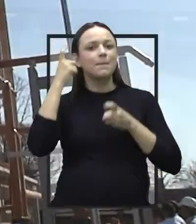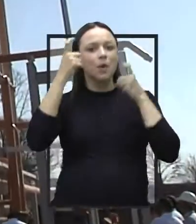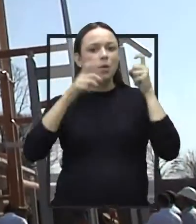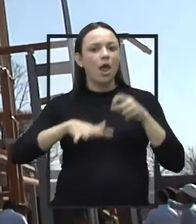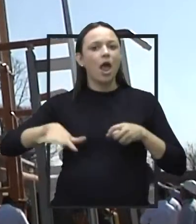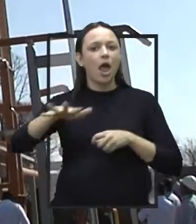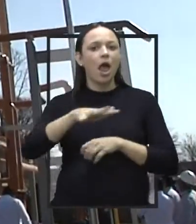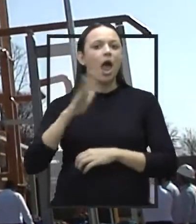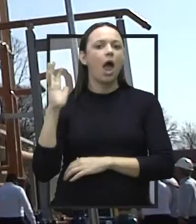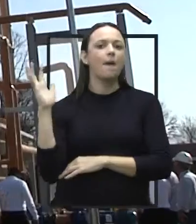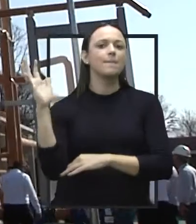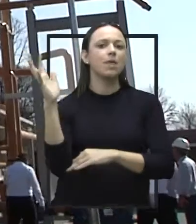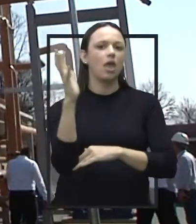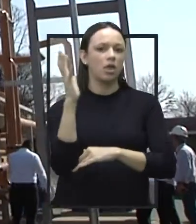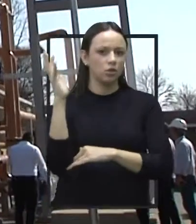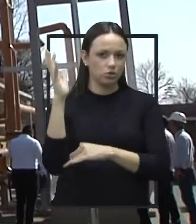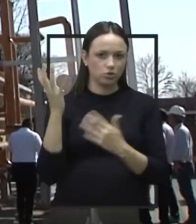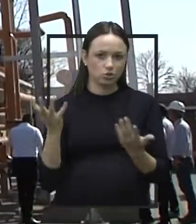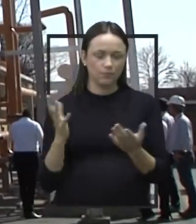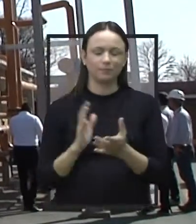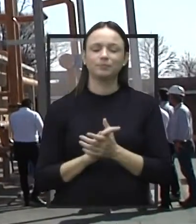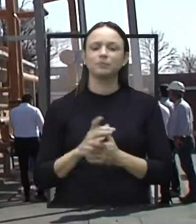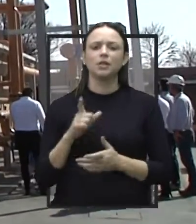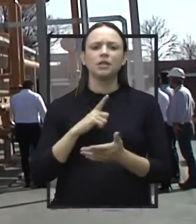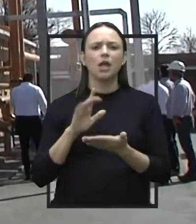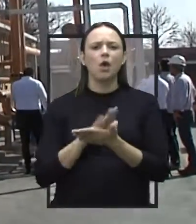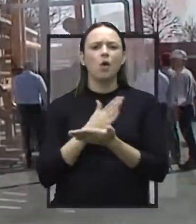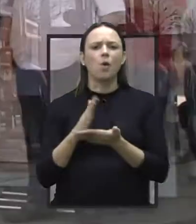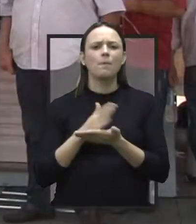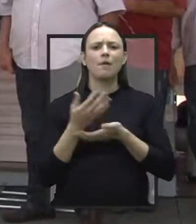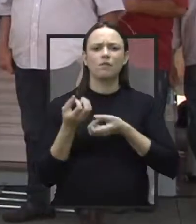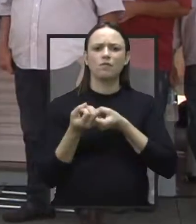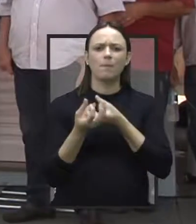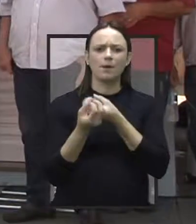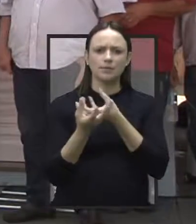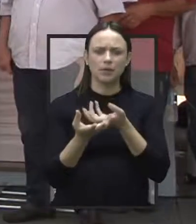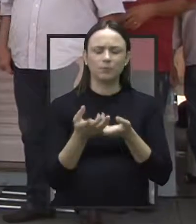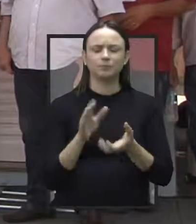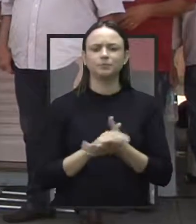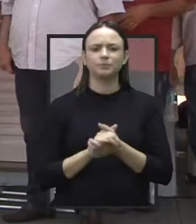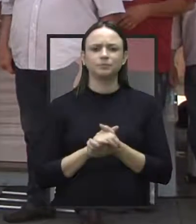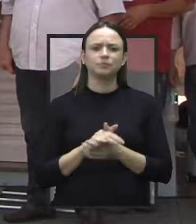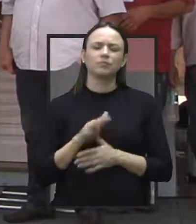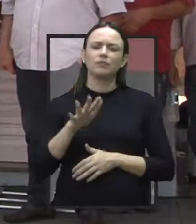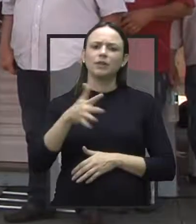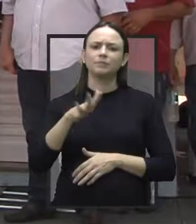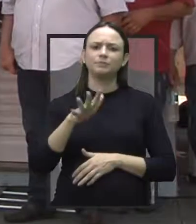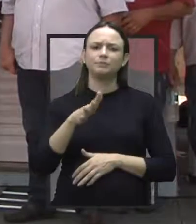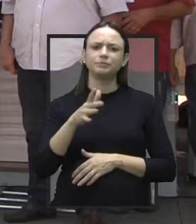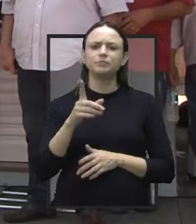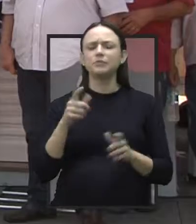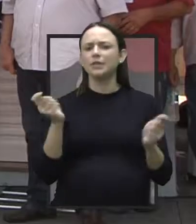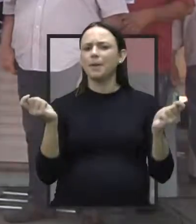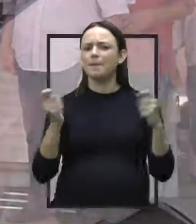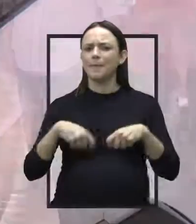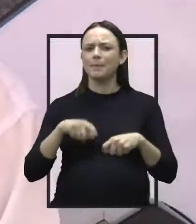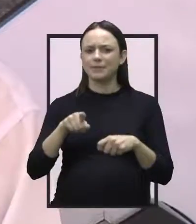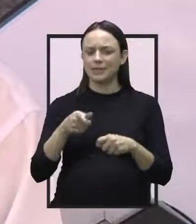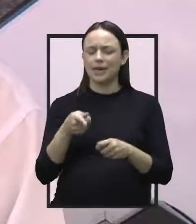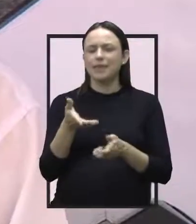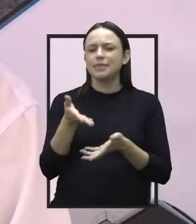meio ambiente. Nós temos aqui algumas informações, por exemplo, você vê, em média, a capacidade em média